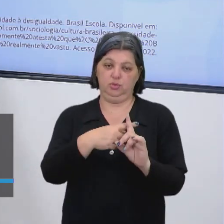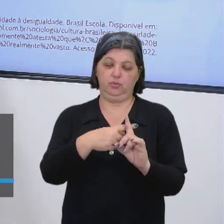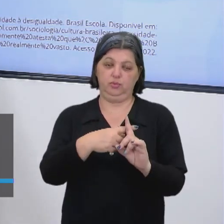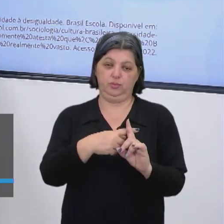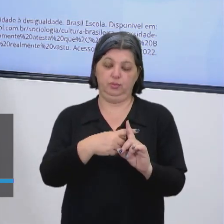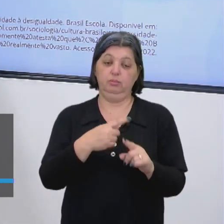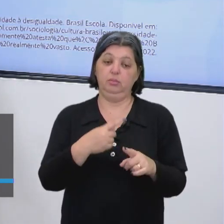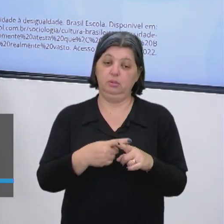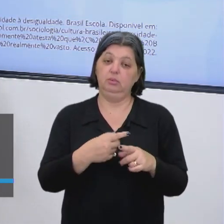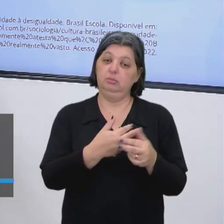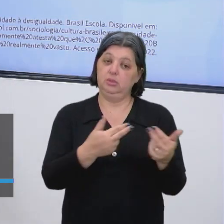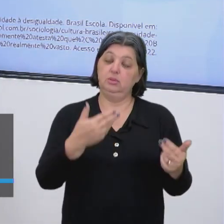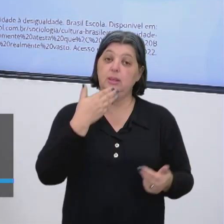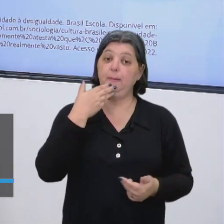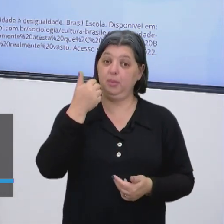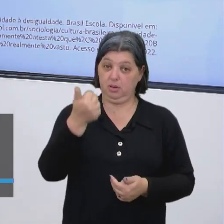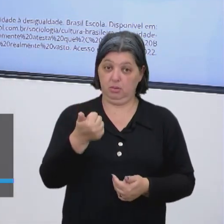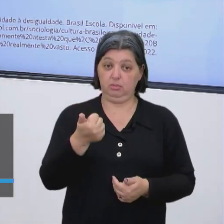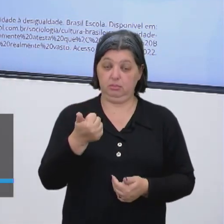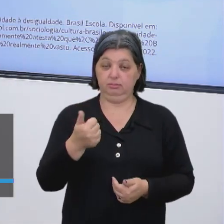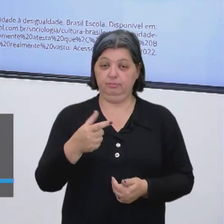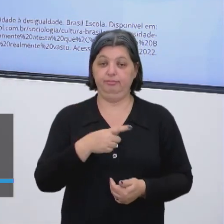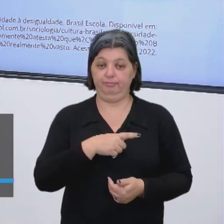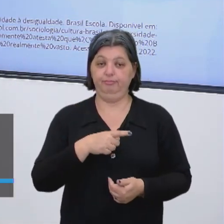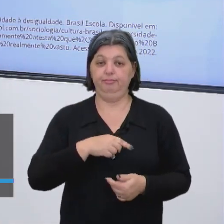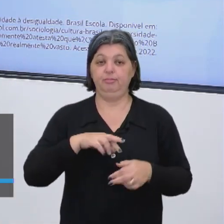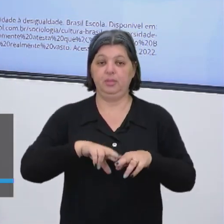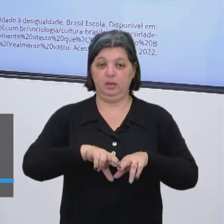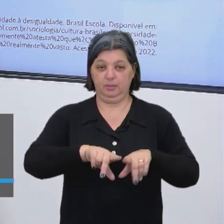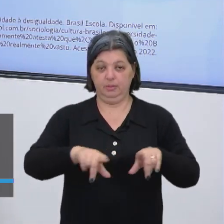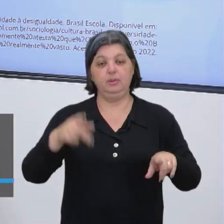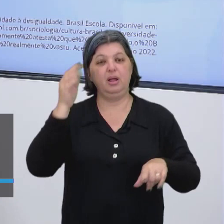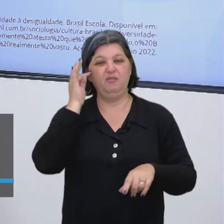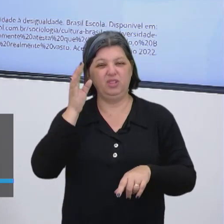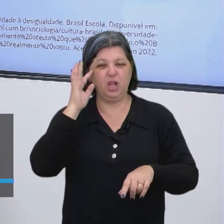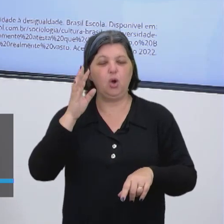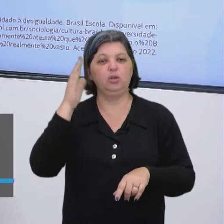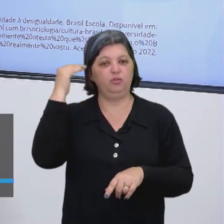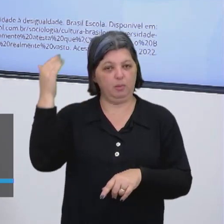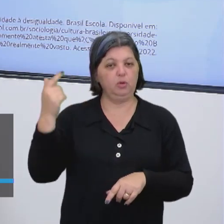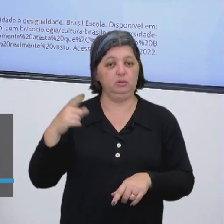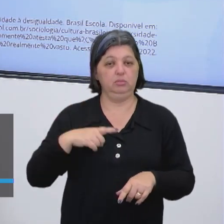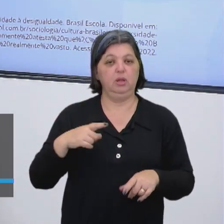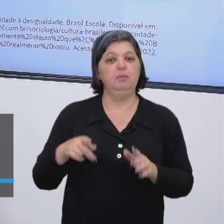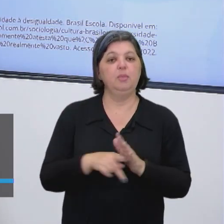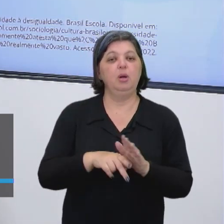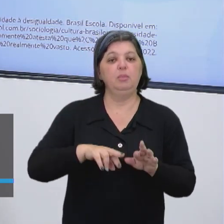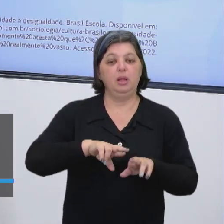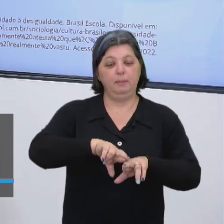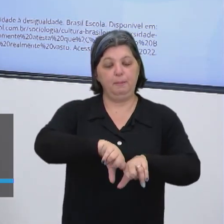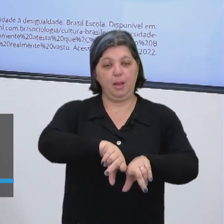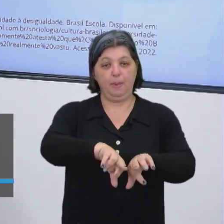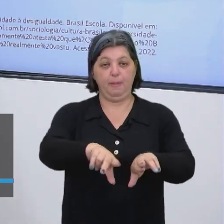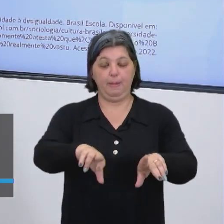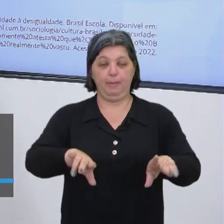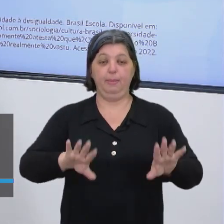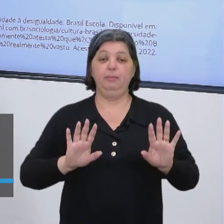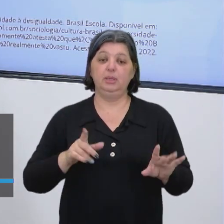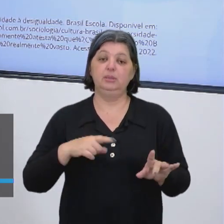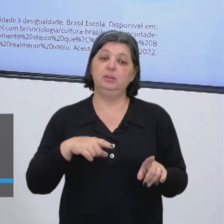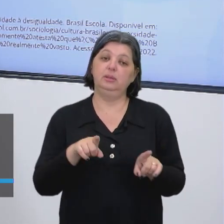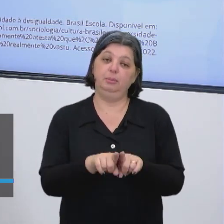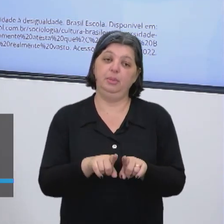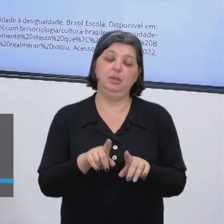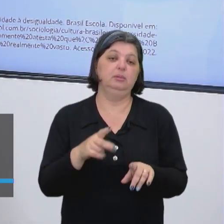uma das melhores coisas que a gente pode dizer que a gente tem, e vários teóricos, né, falam sobre isso, é essa diversidade, mas ao mesmo tempo a gente